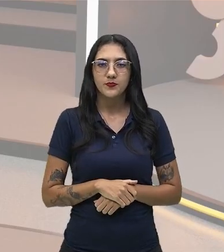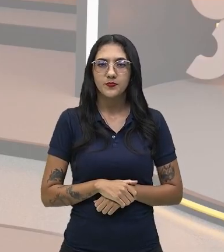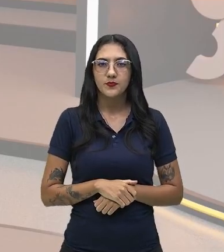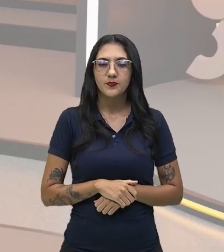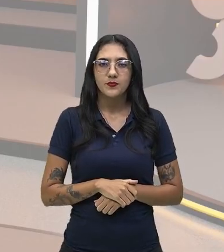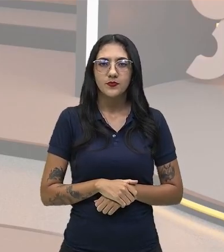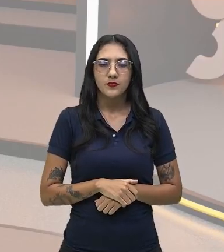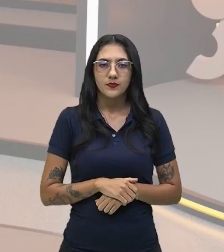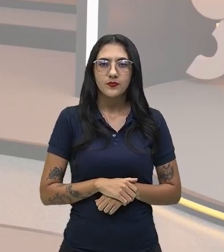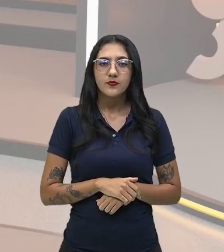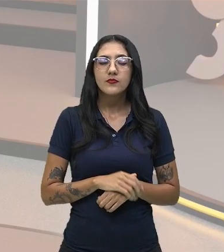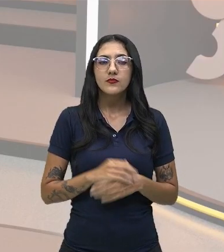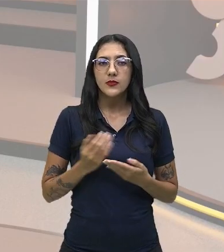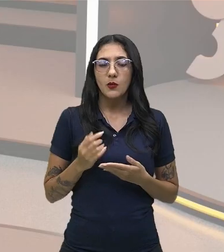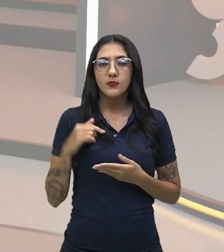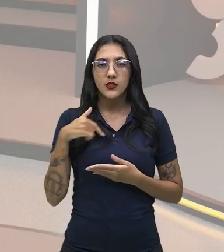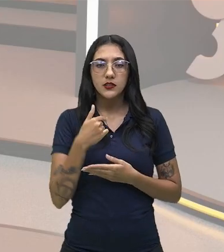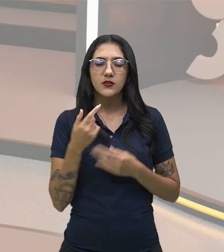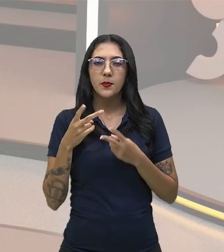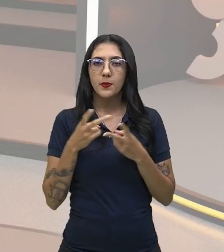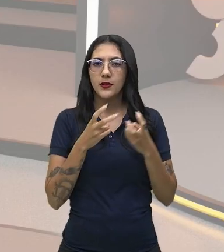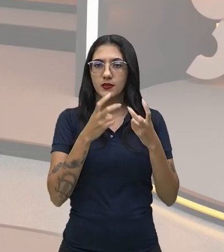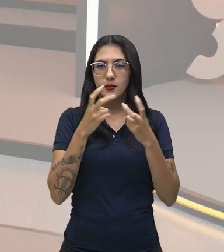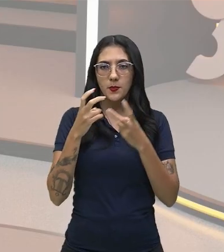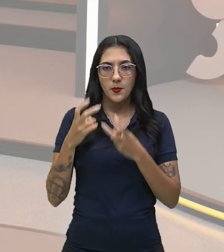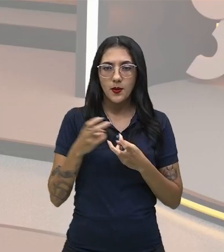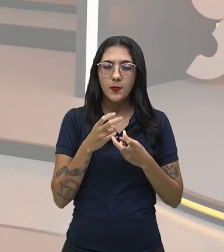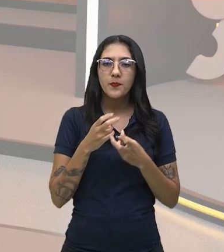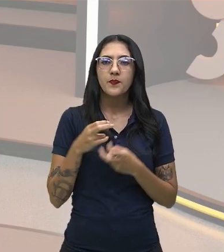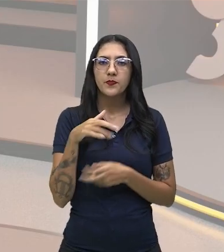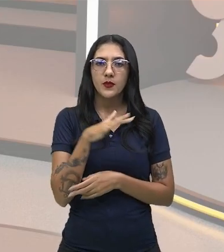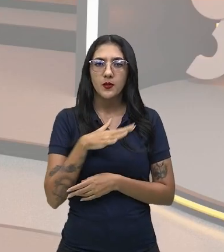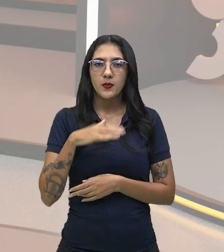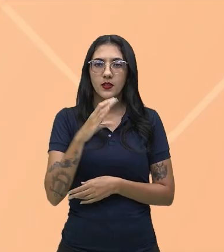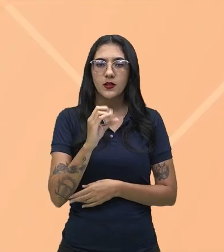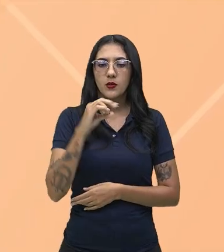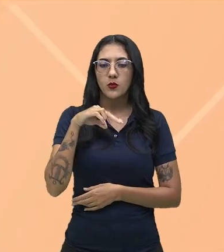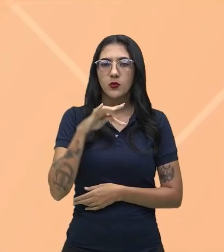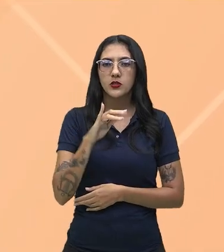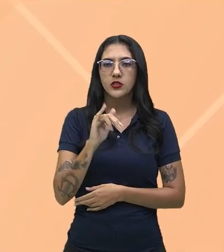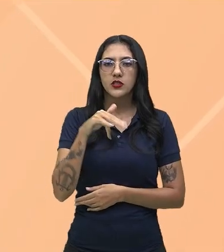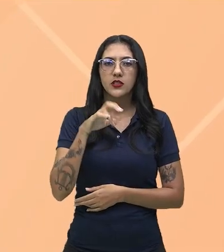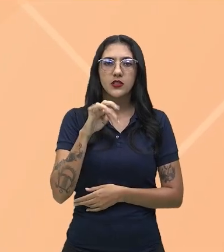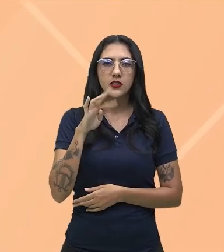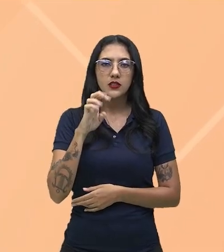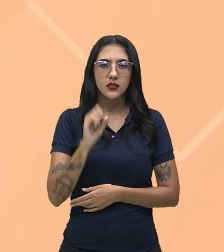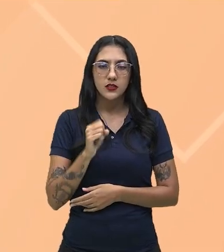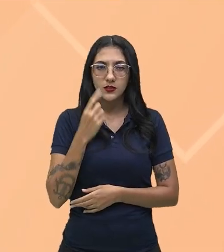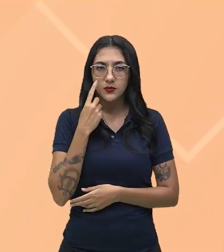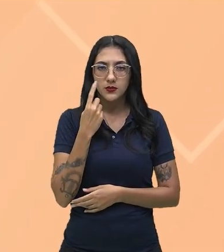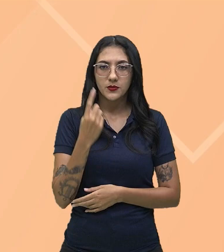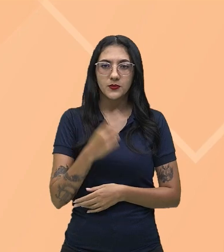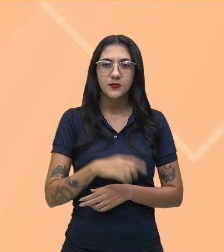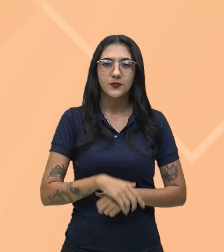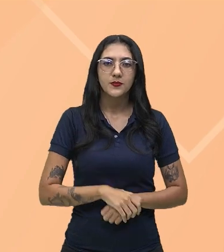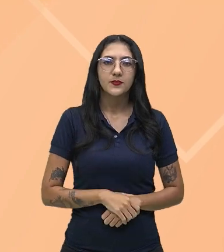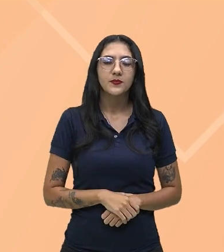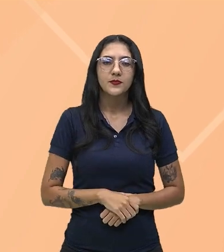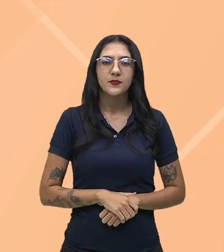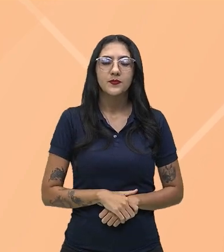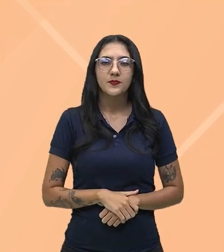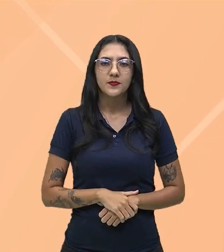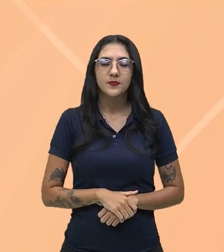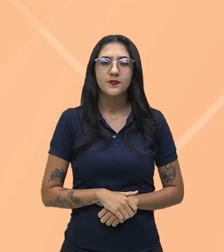continentes. Então, a gente vai verificar a seguir, nesta animação, que o